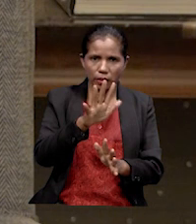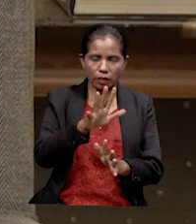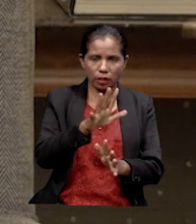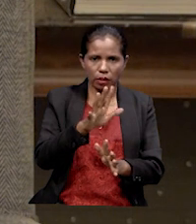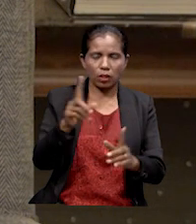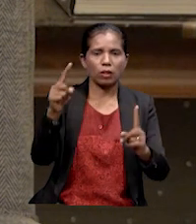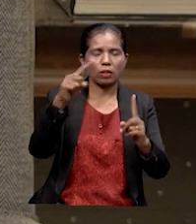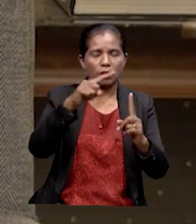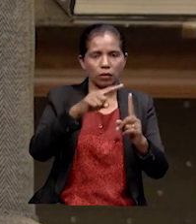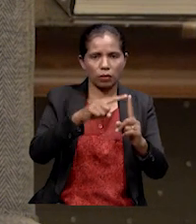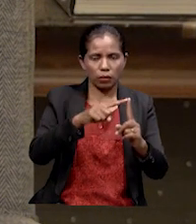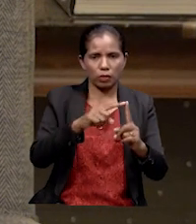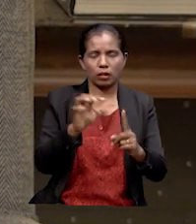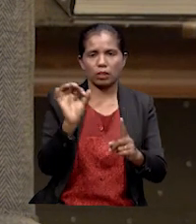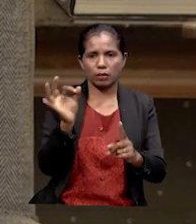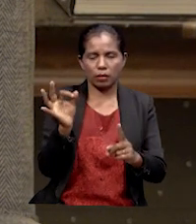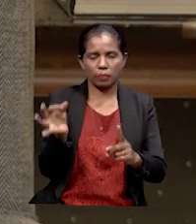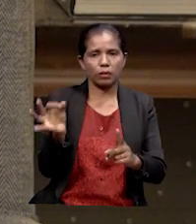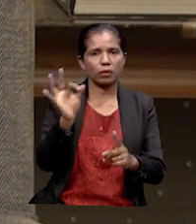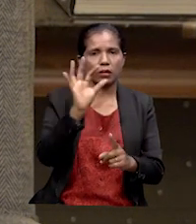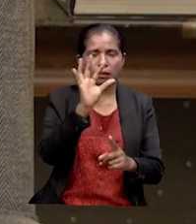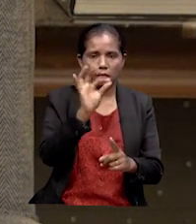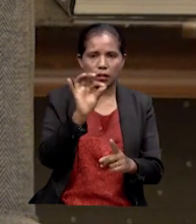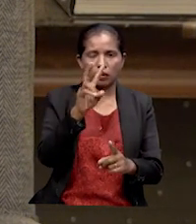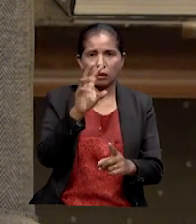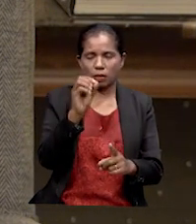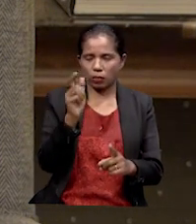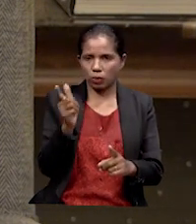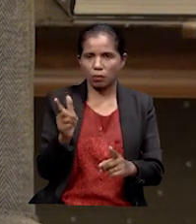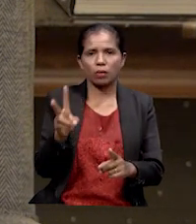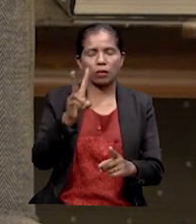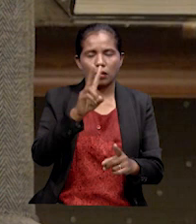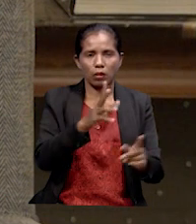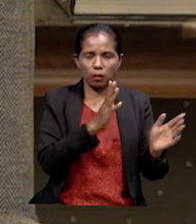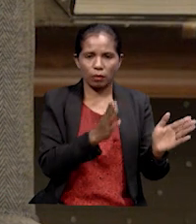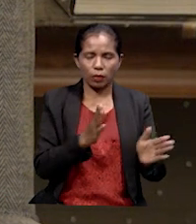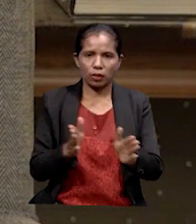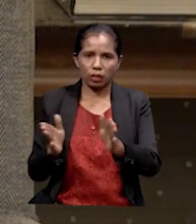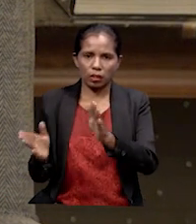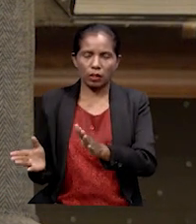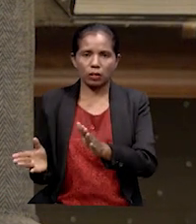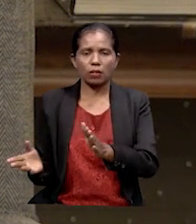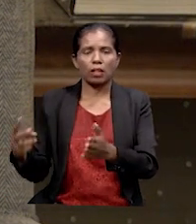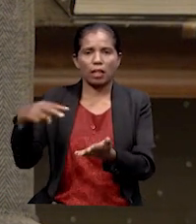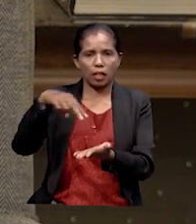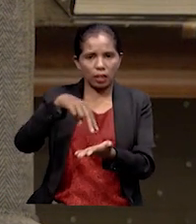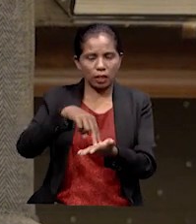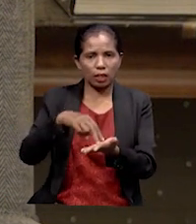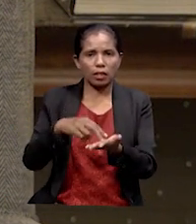to 99 2002 processo reconciliação.